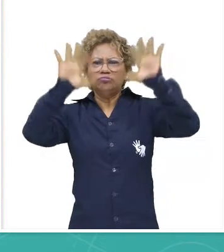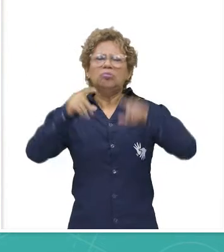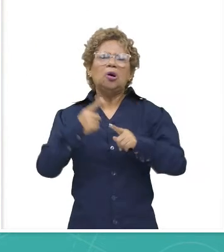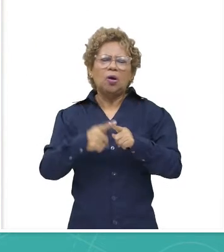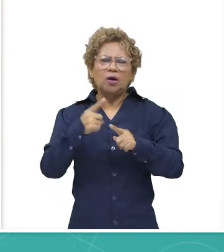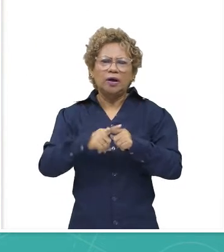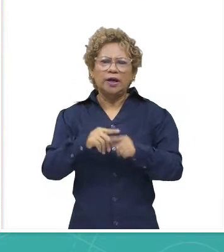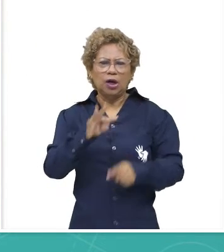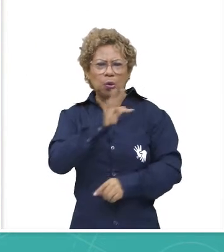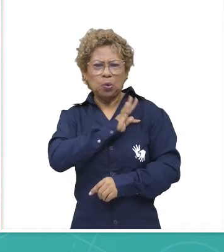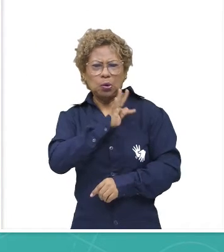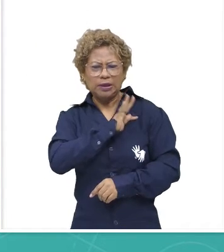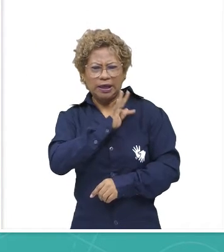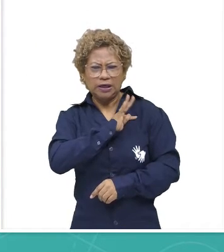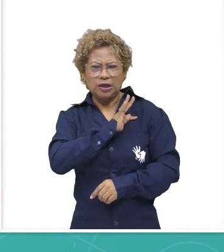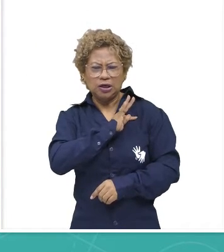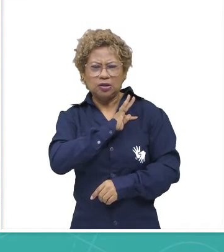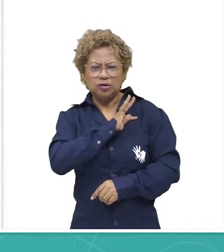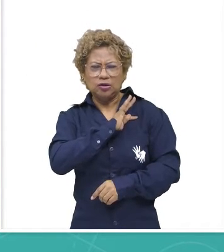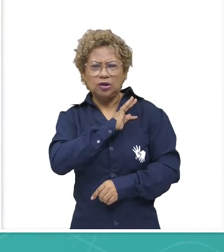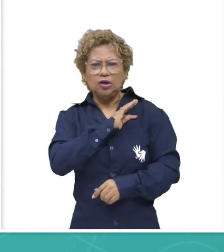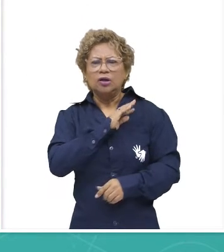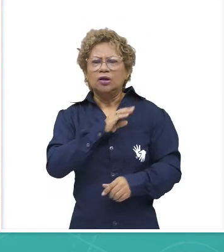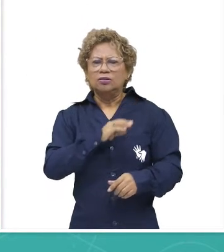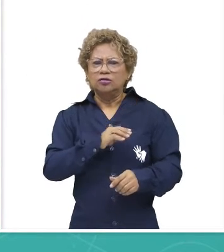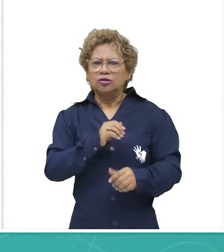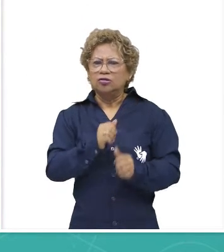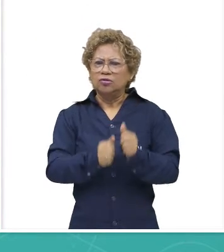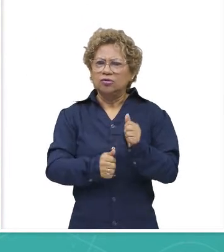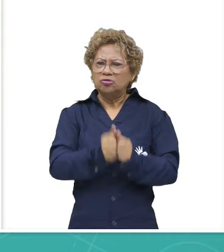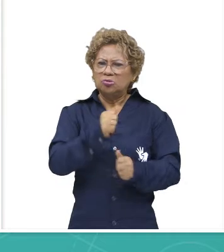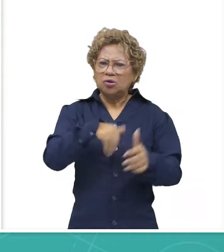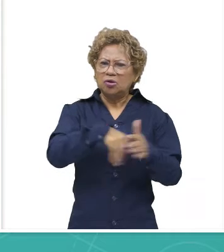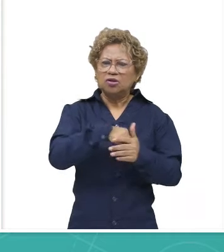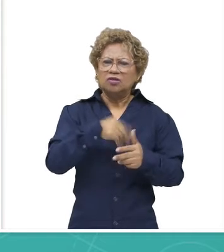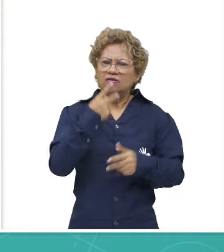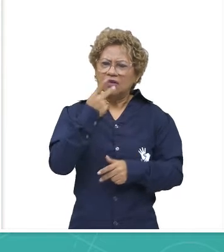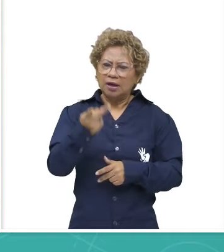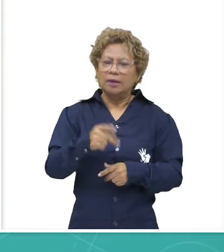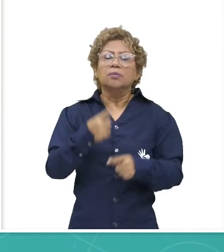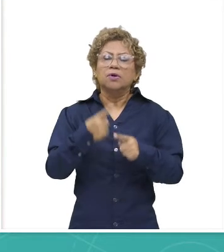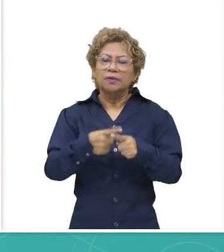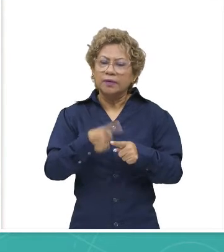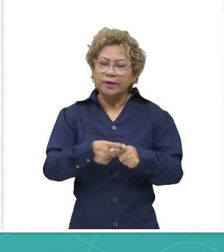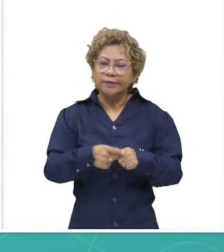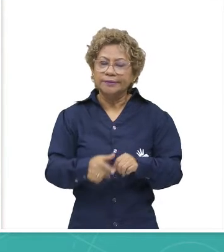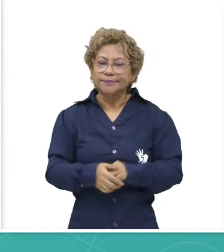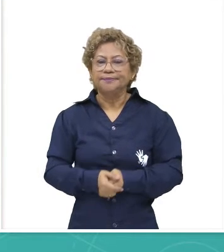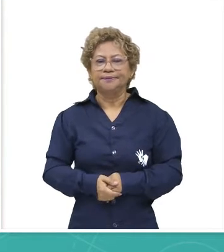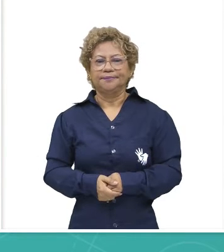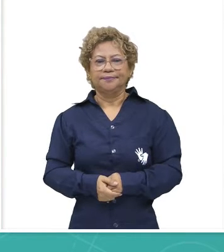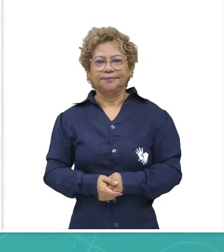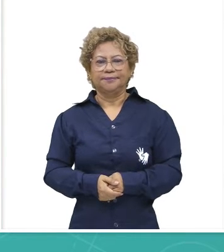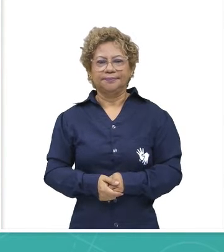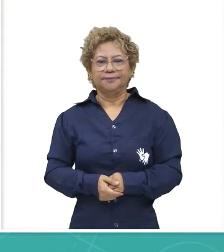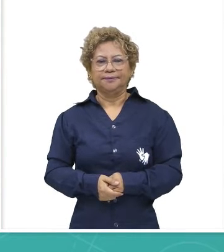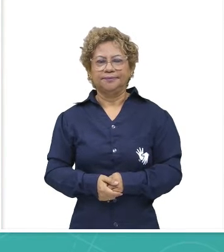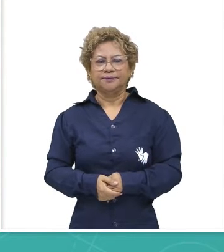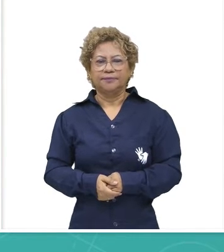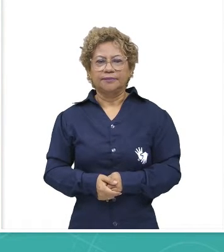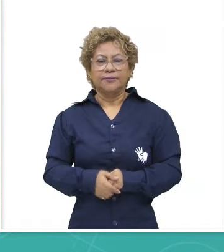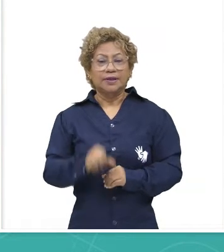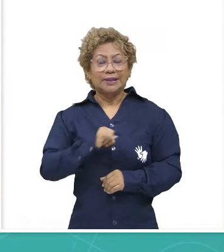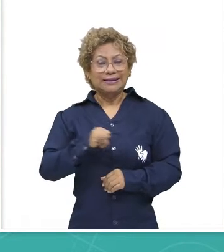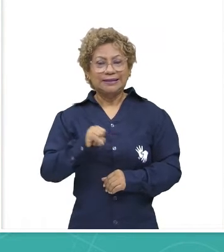isso? Vamos aí na nossa segunda cartela que a gente vai observar. Reparem aqui o seguinte, se